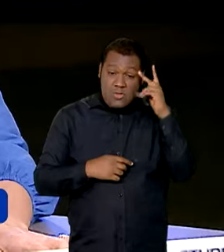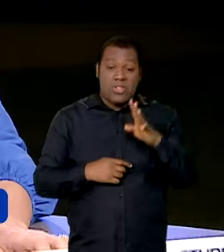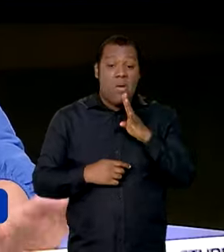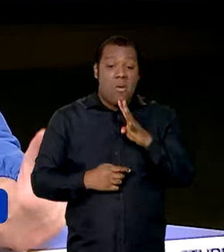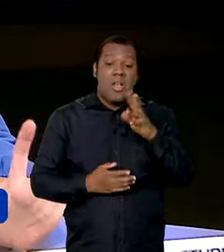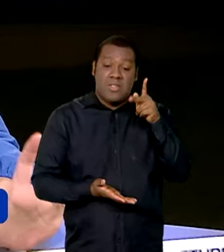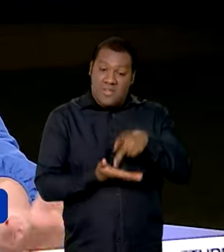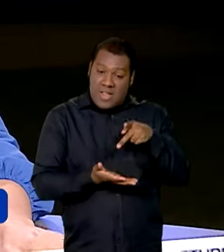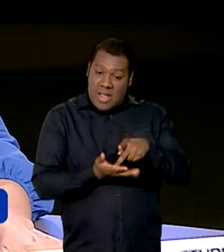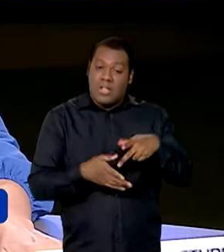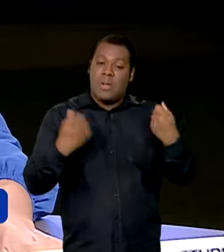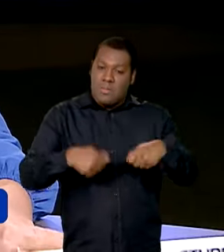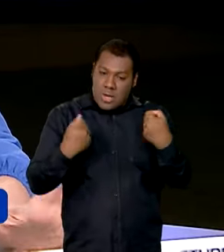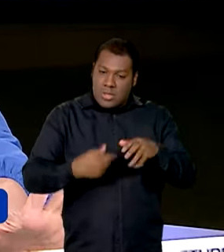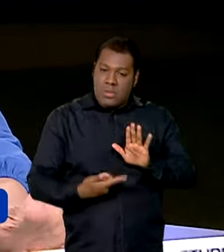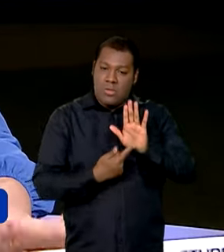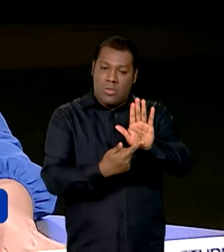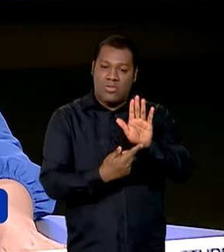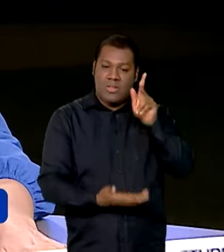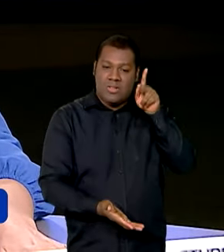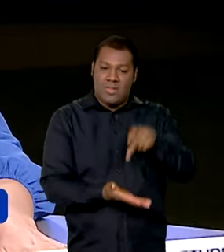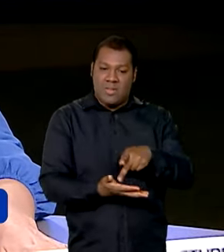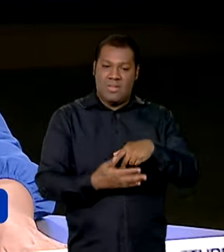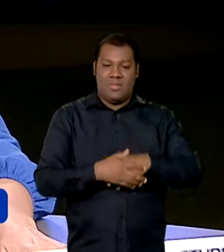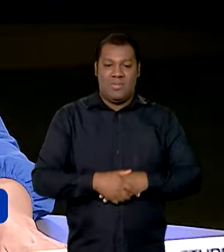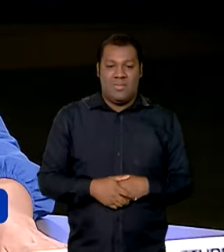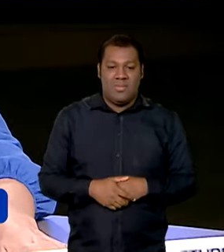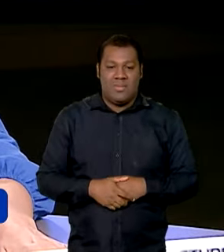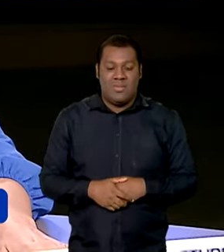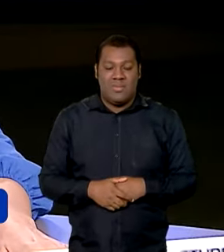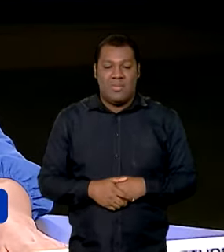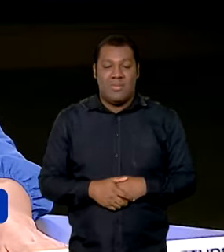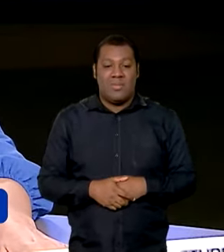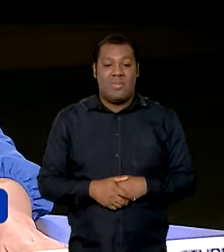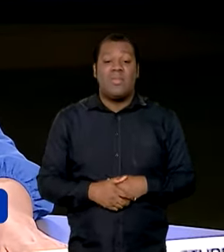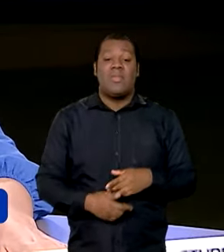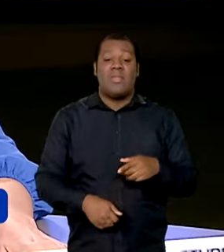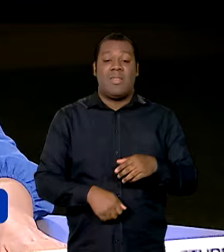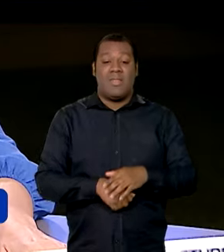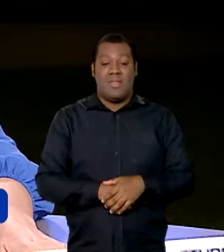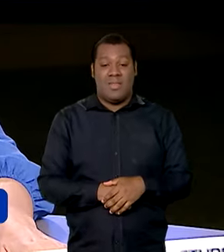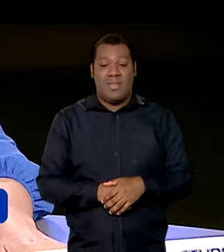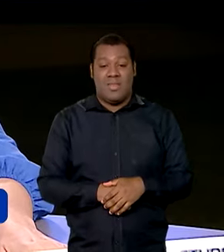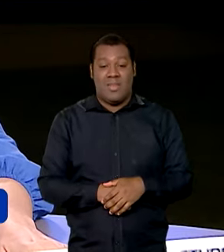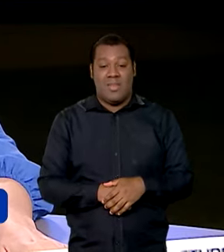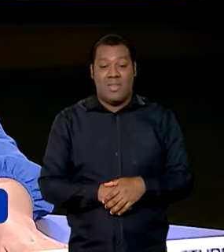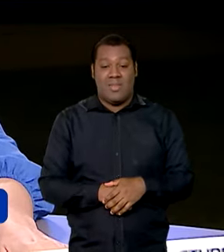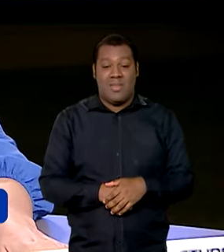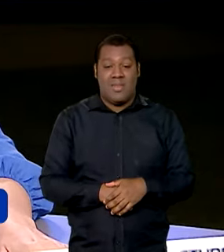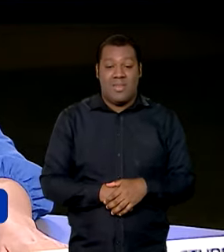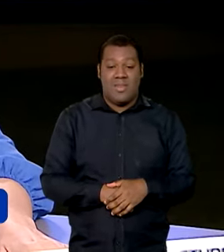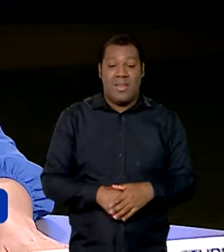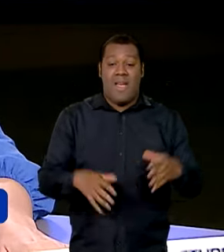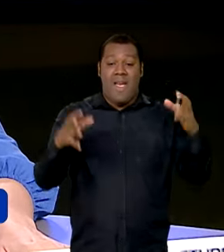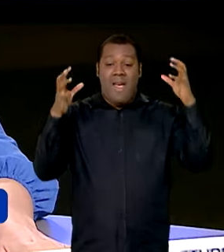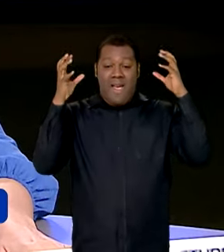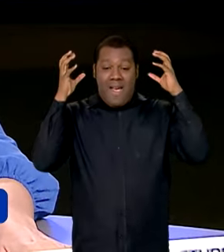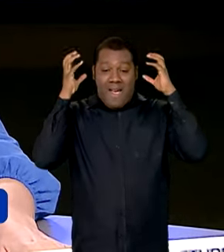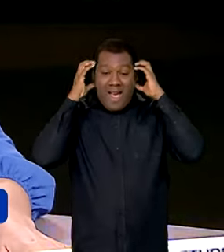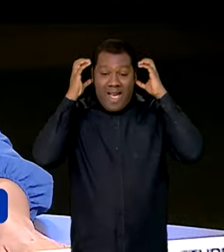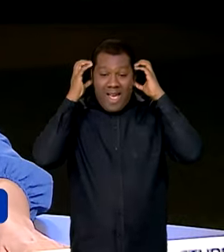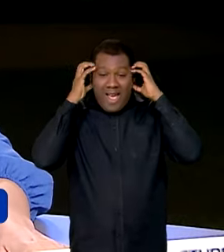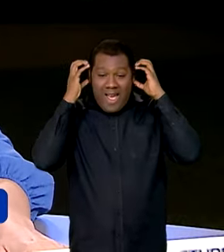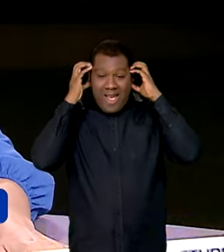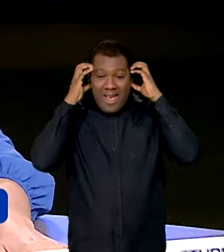Ministro o povo da produção aqui tá empolvoroso sabe por quê Porque eu ia encerrar o programa e quem entrou rádi Difusora de